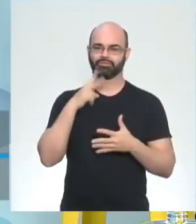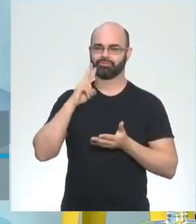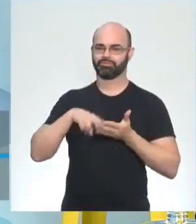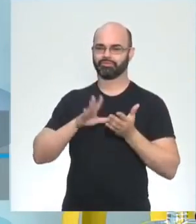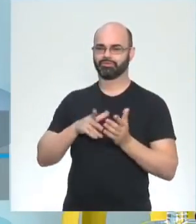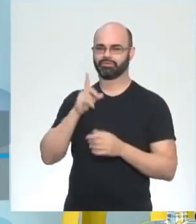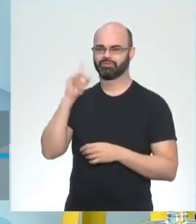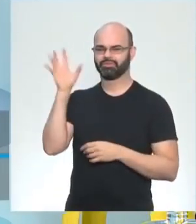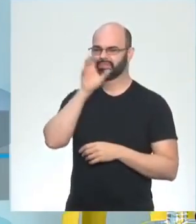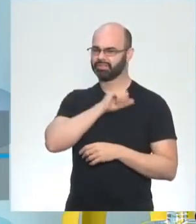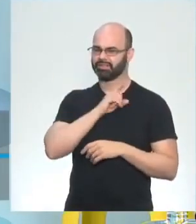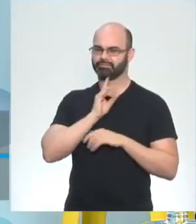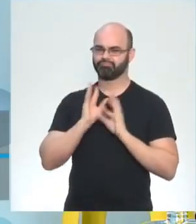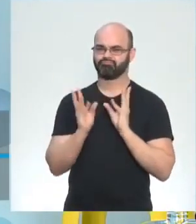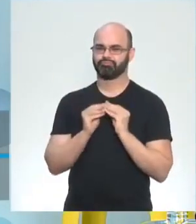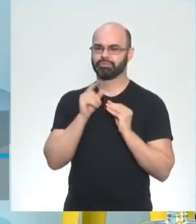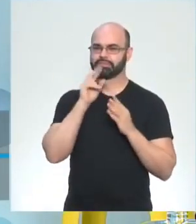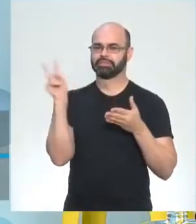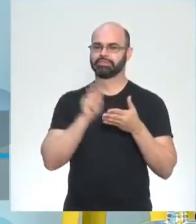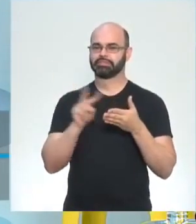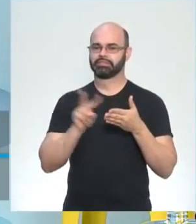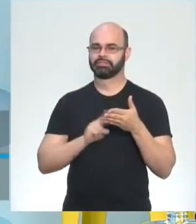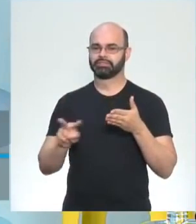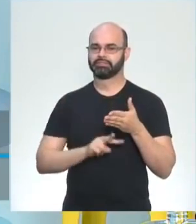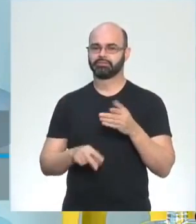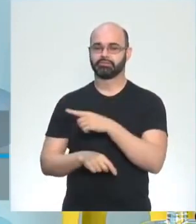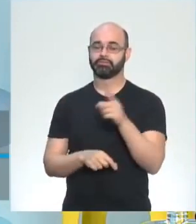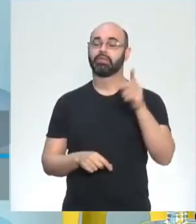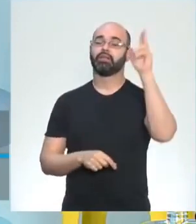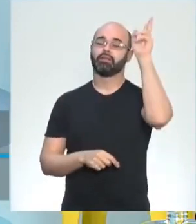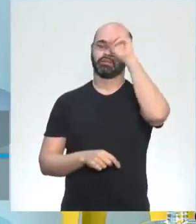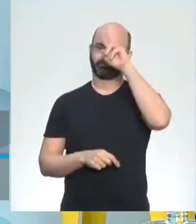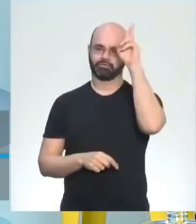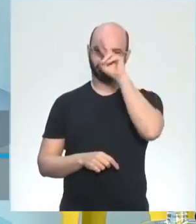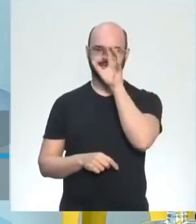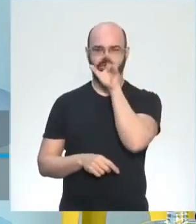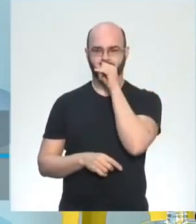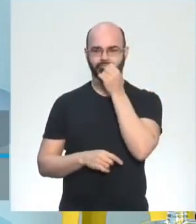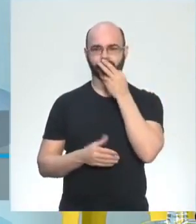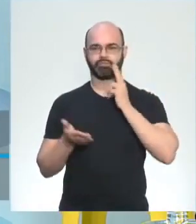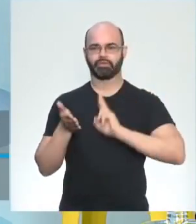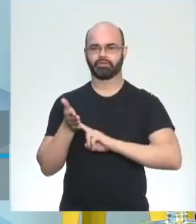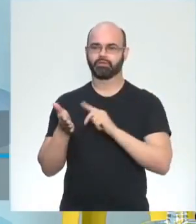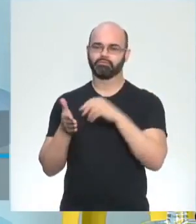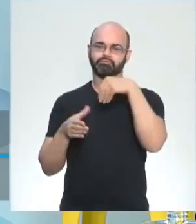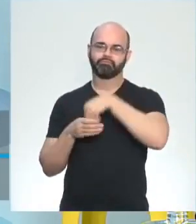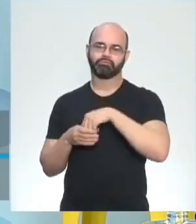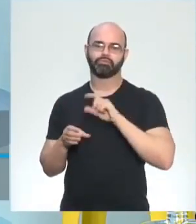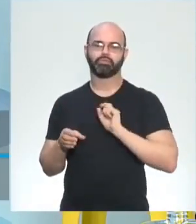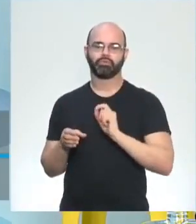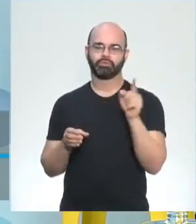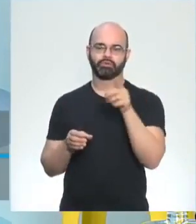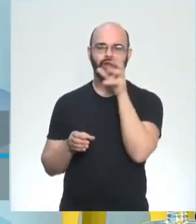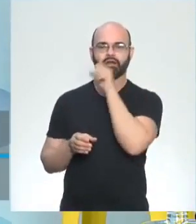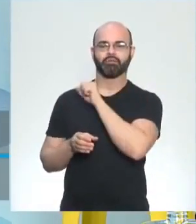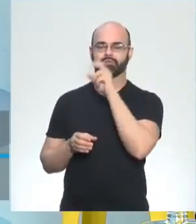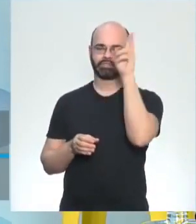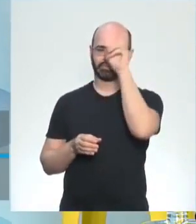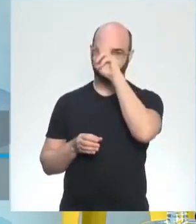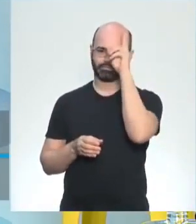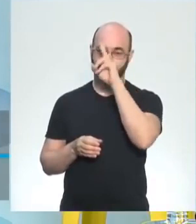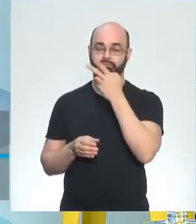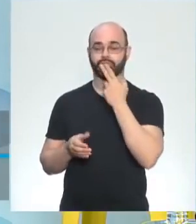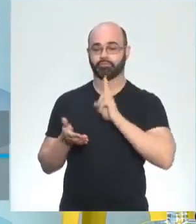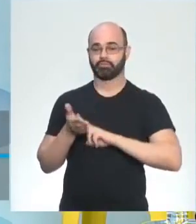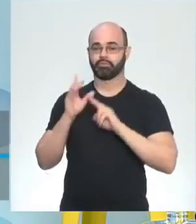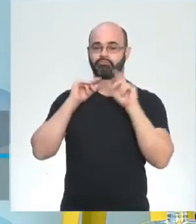passar rapidamente, fazer uma leitura dinâmica, só para situá-los aí dos elementos que constituem uma carta. Então, só lembrando, então a carta precisa ter